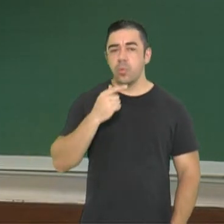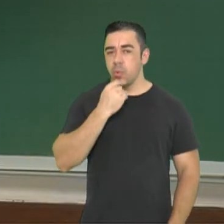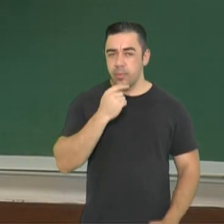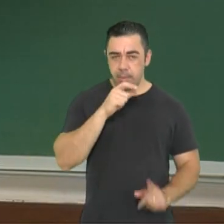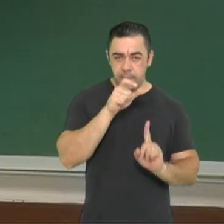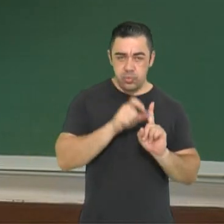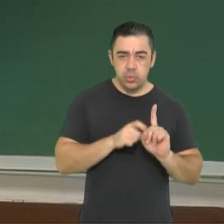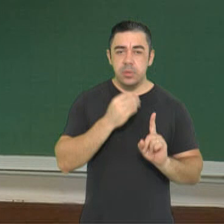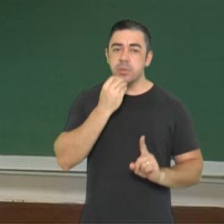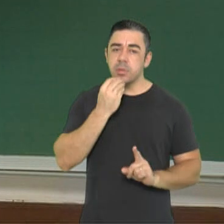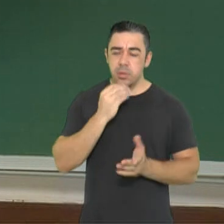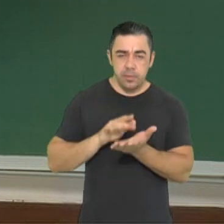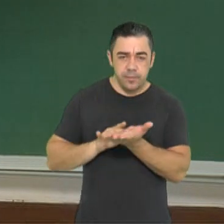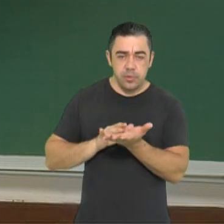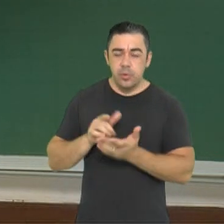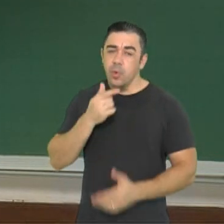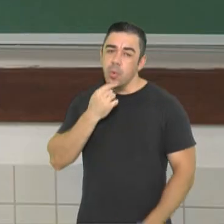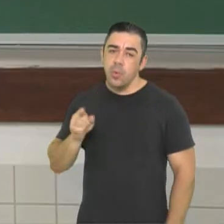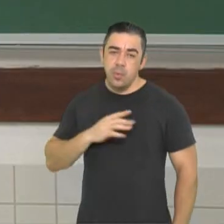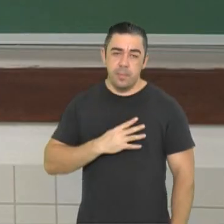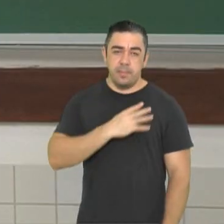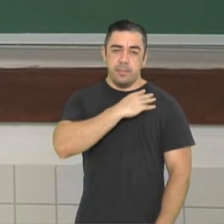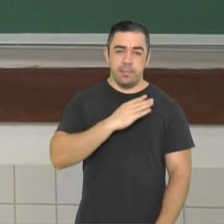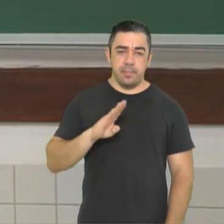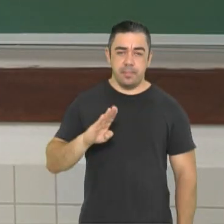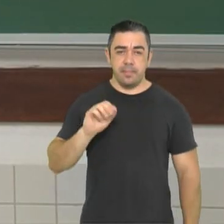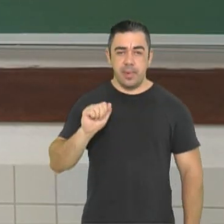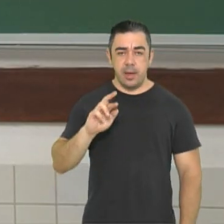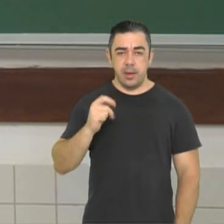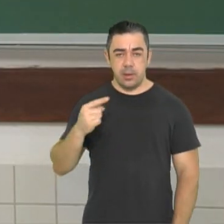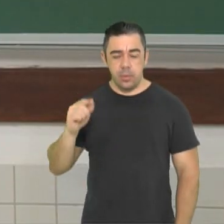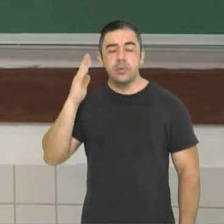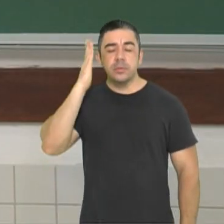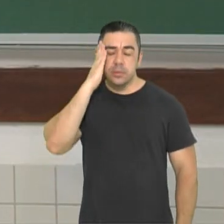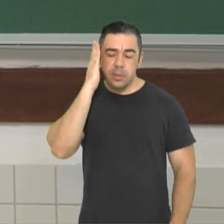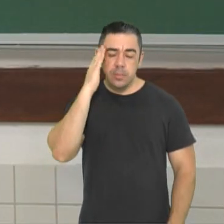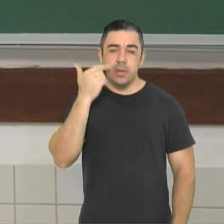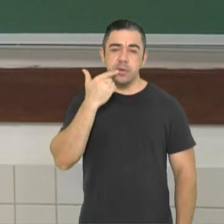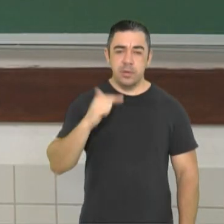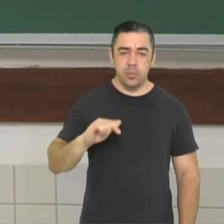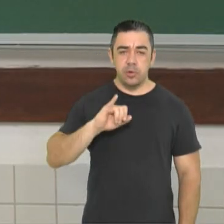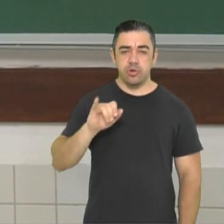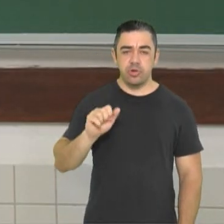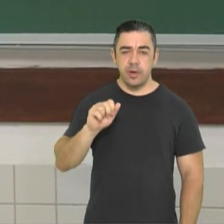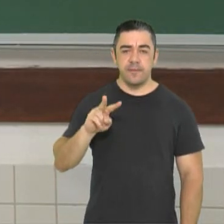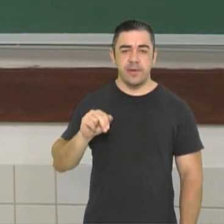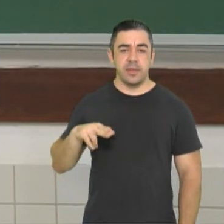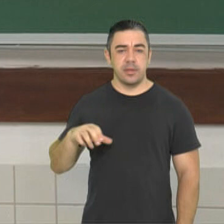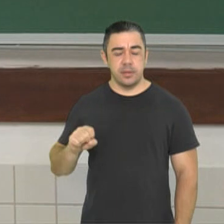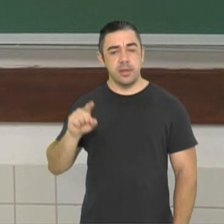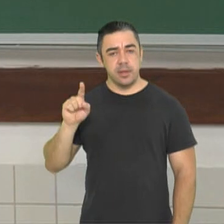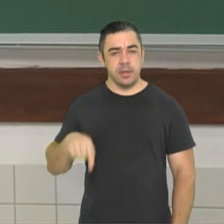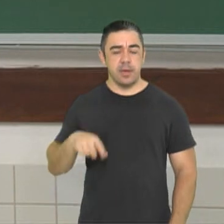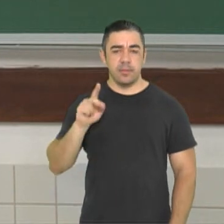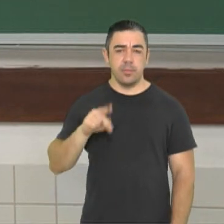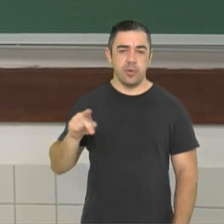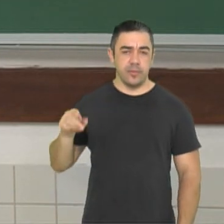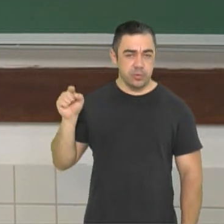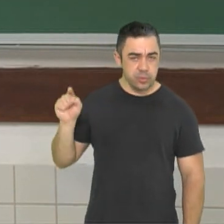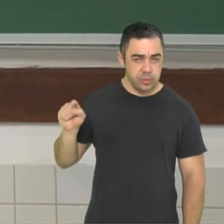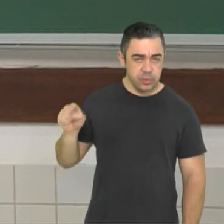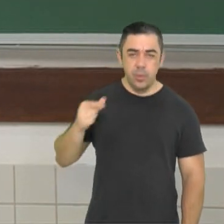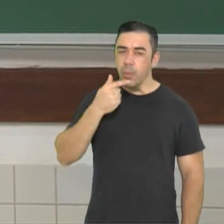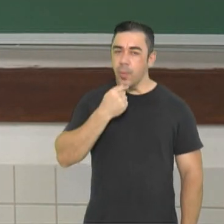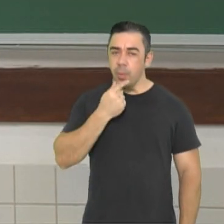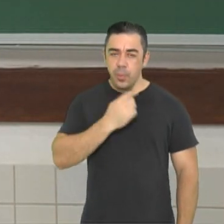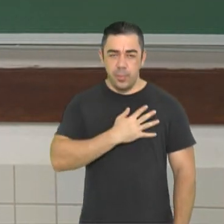tentando enganar o barão, dizendo que ele sabia javanês e, né, seria o professor desse barão. Tudo